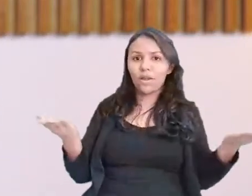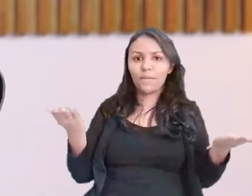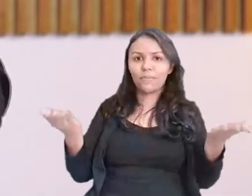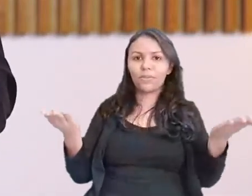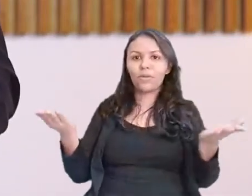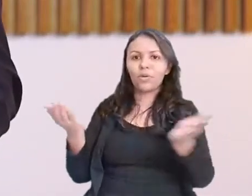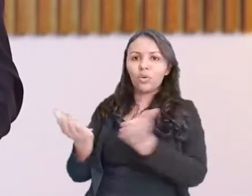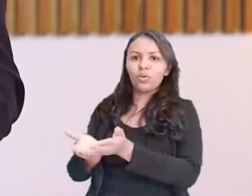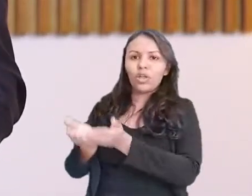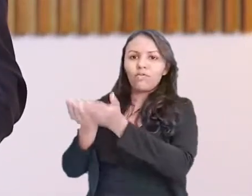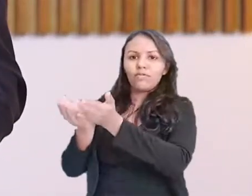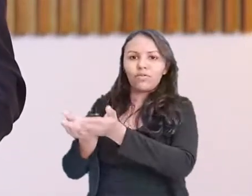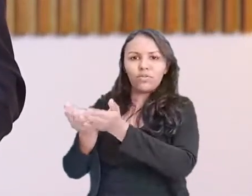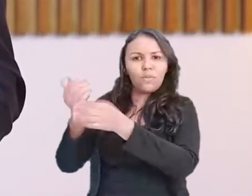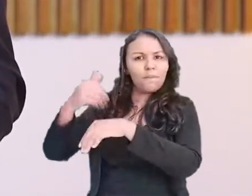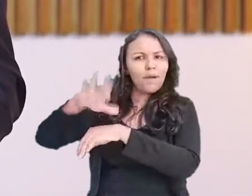hoje